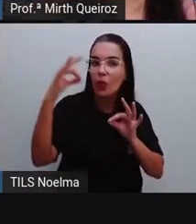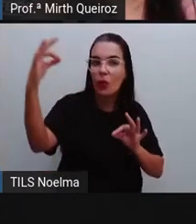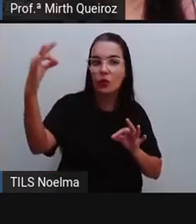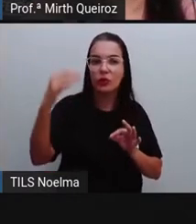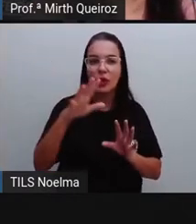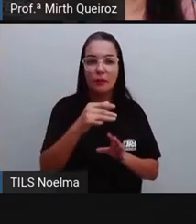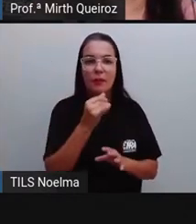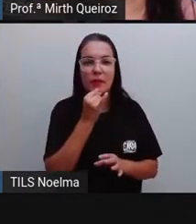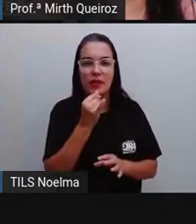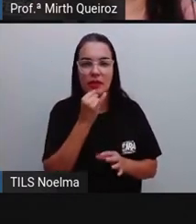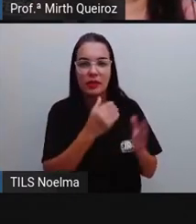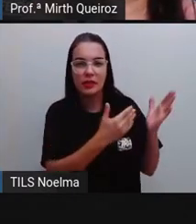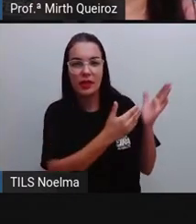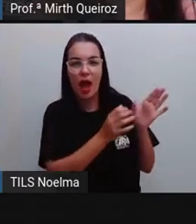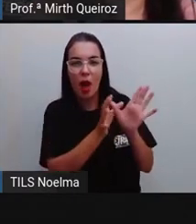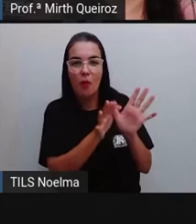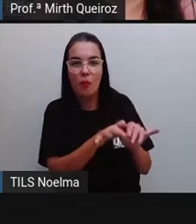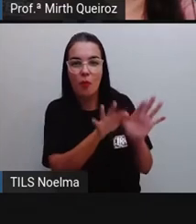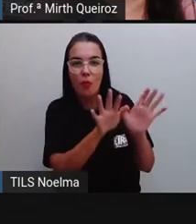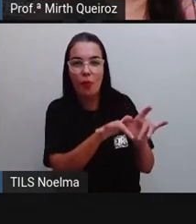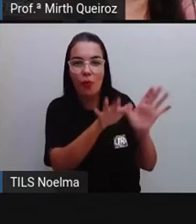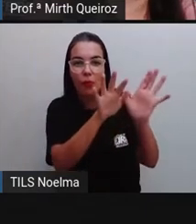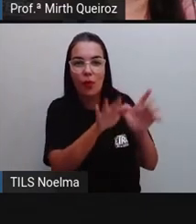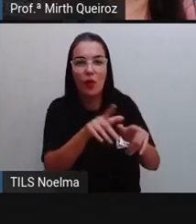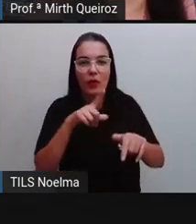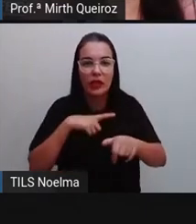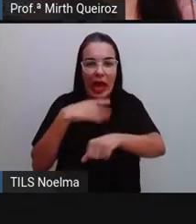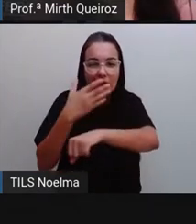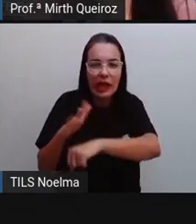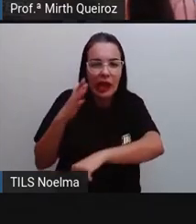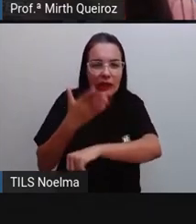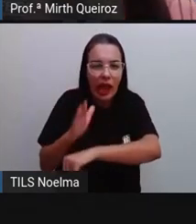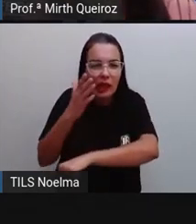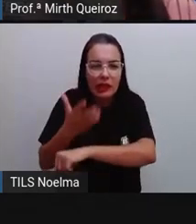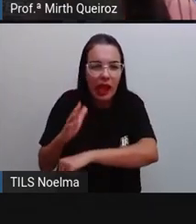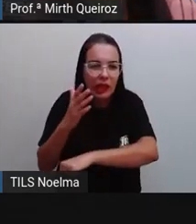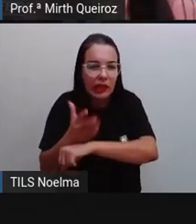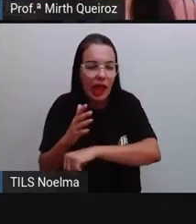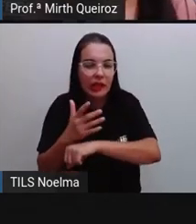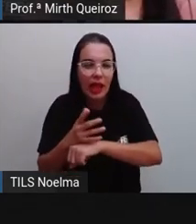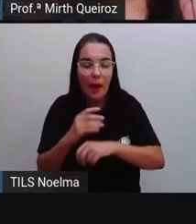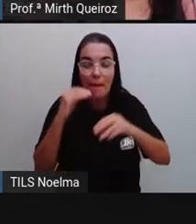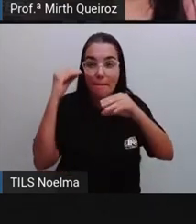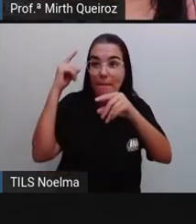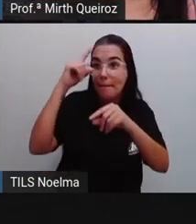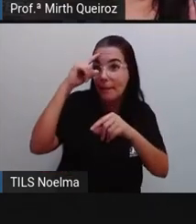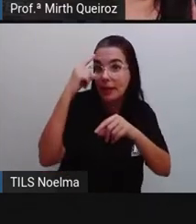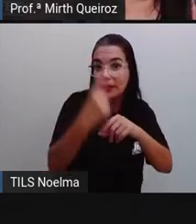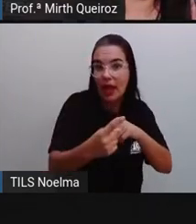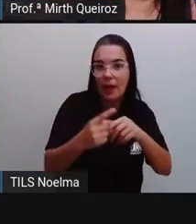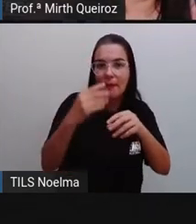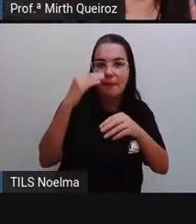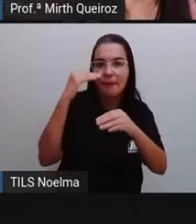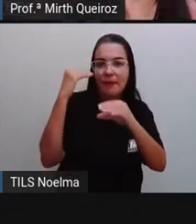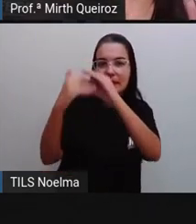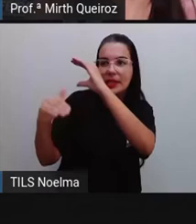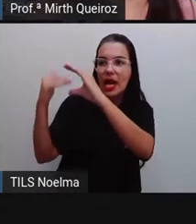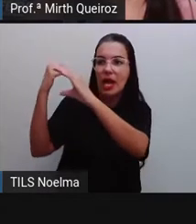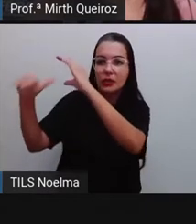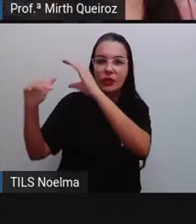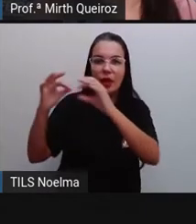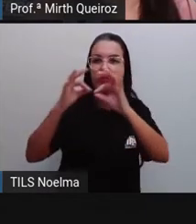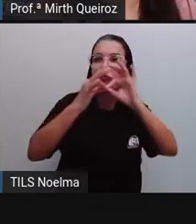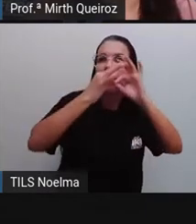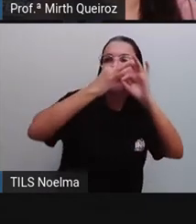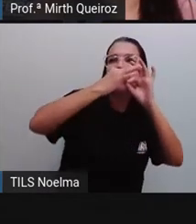pombos eles foram treinados para levar mensagem para zonas mais distantes, né? Até porque tinham locais em que